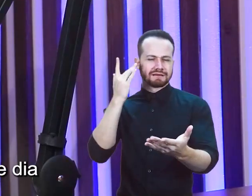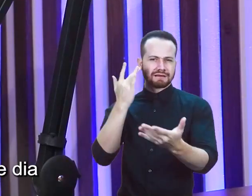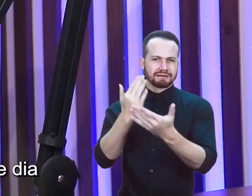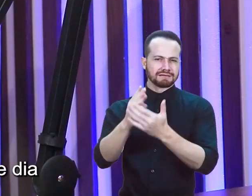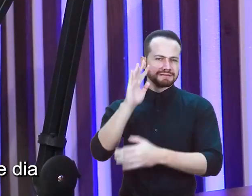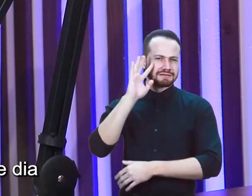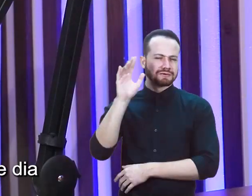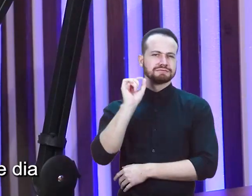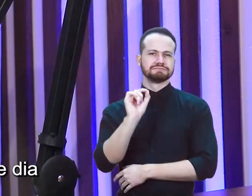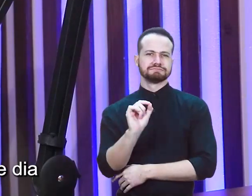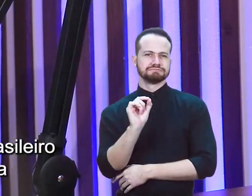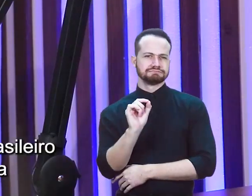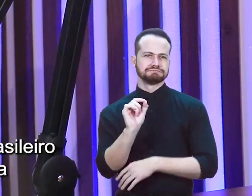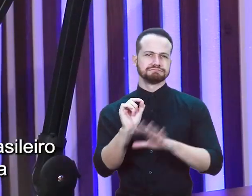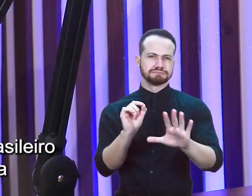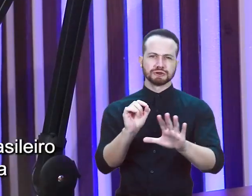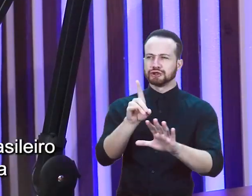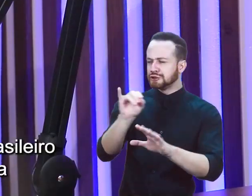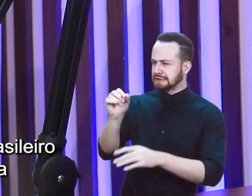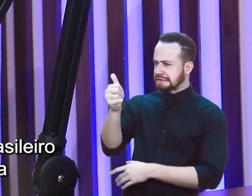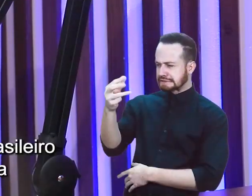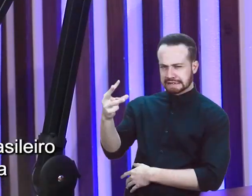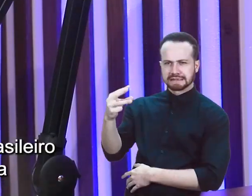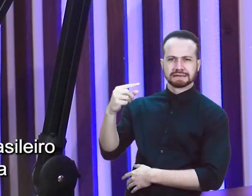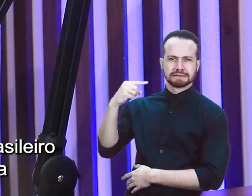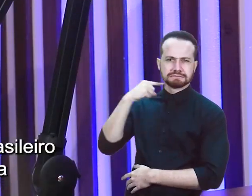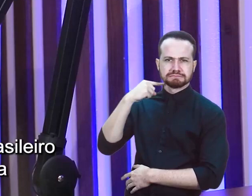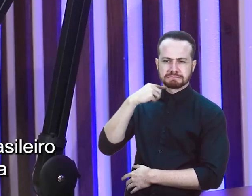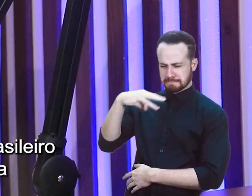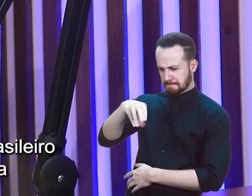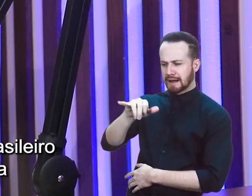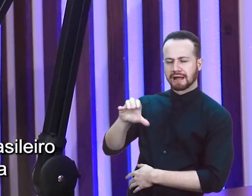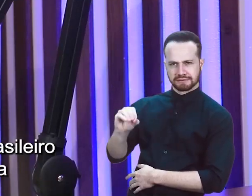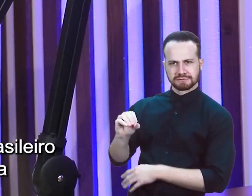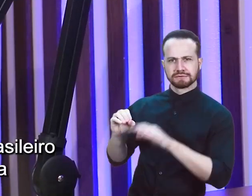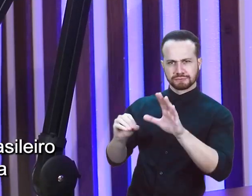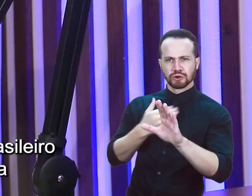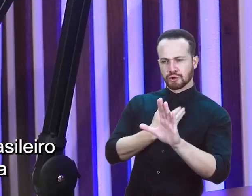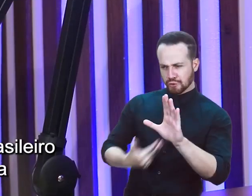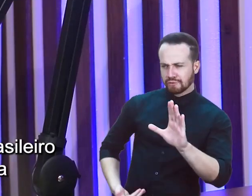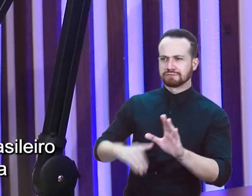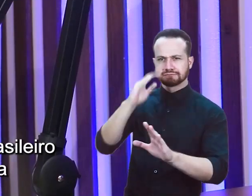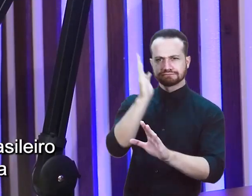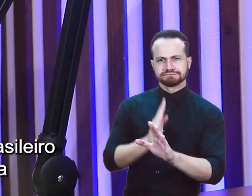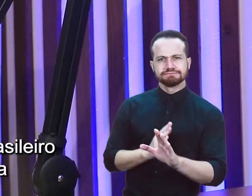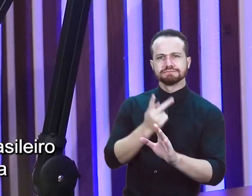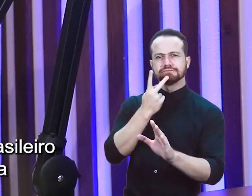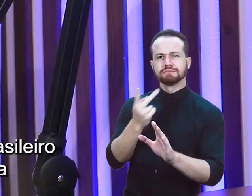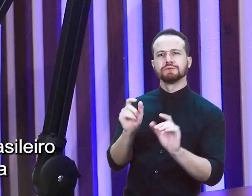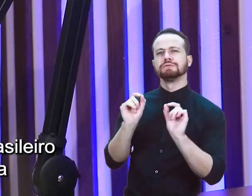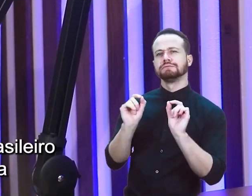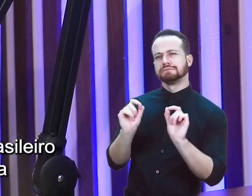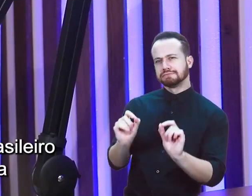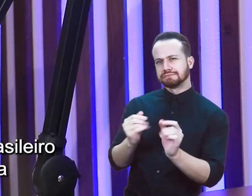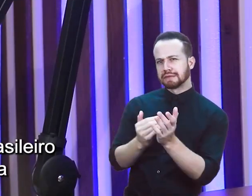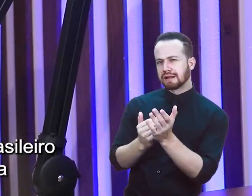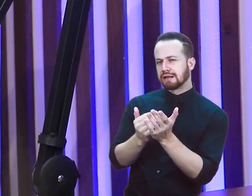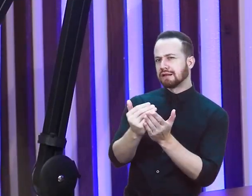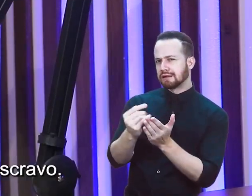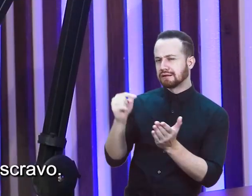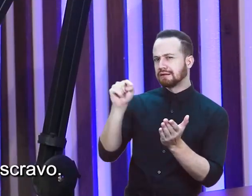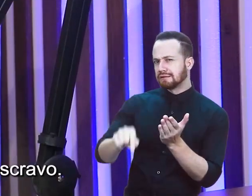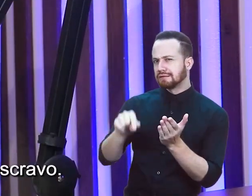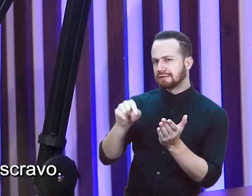imaginando aquele dia 13 de maio, quando o governo brasileiro diz que a partir daquela